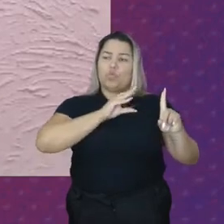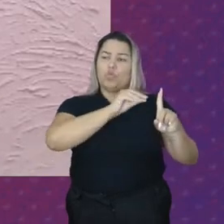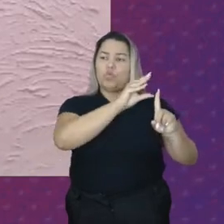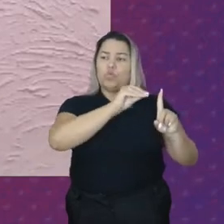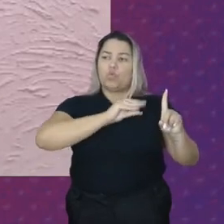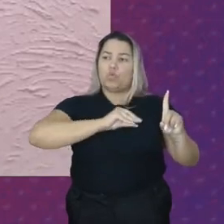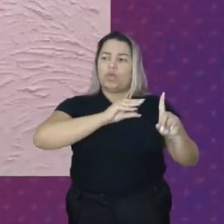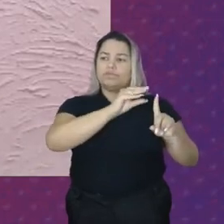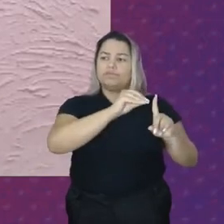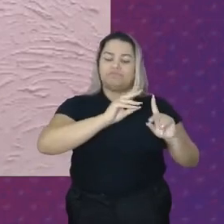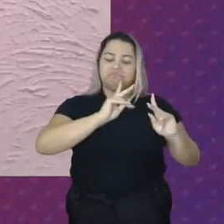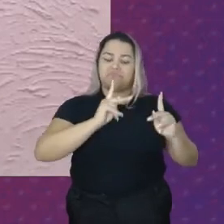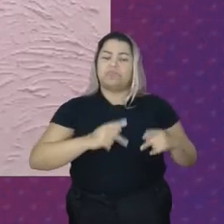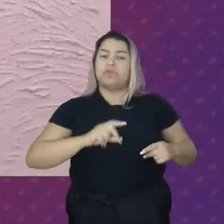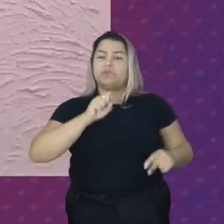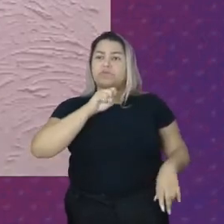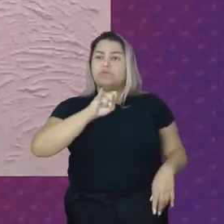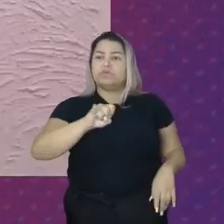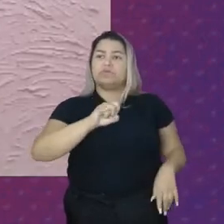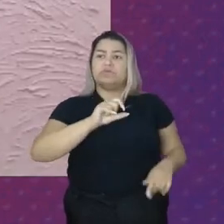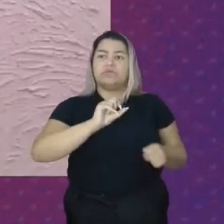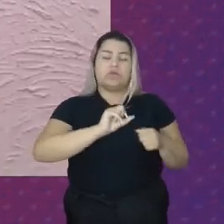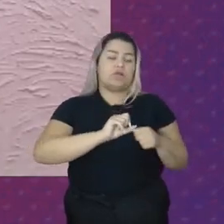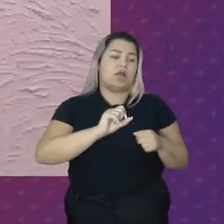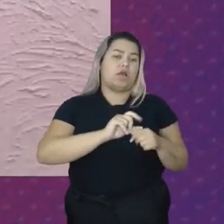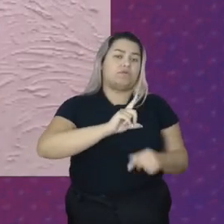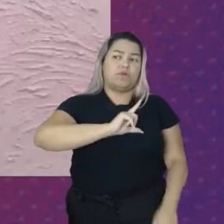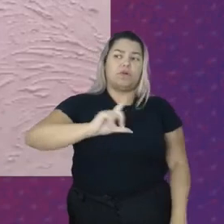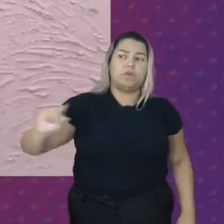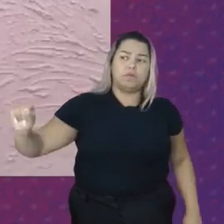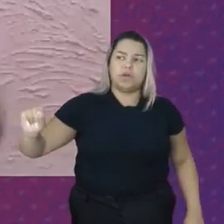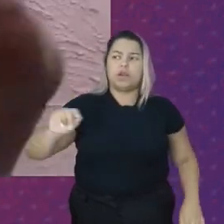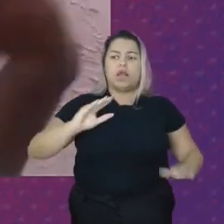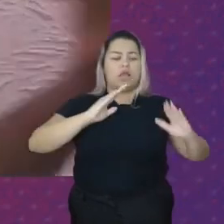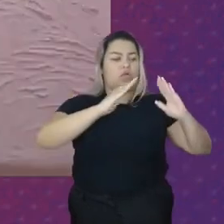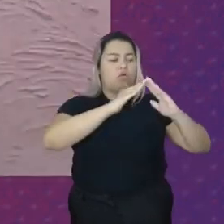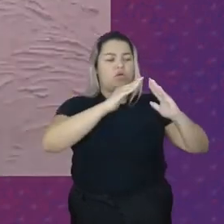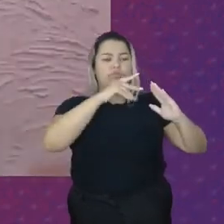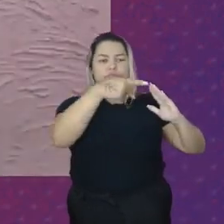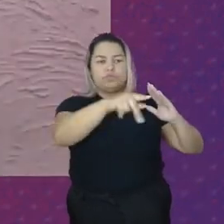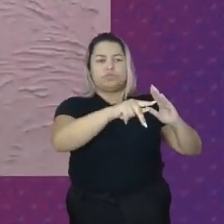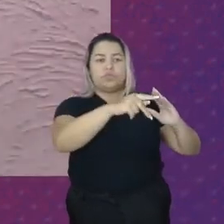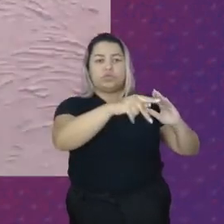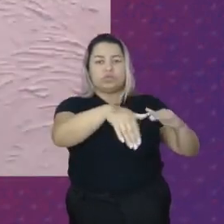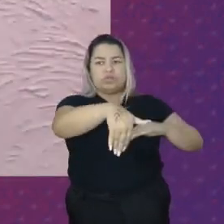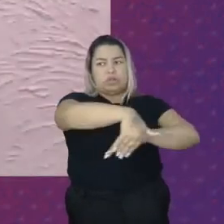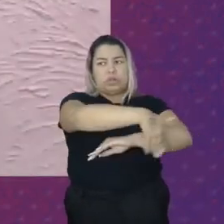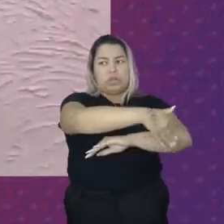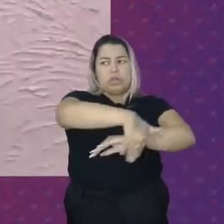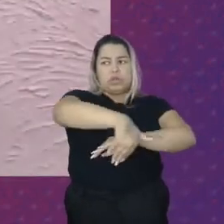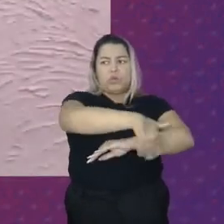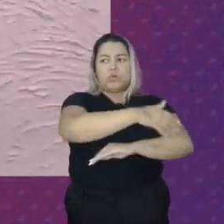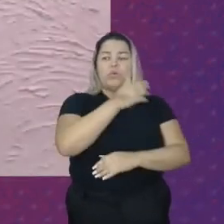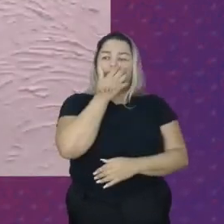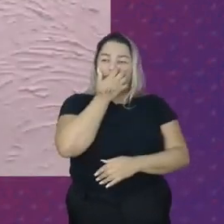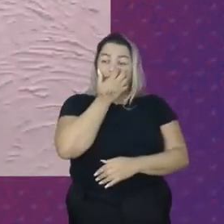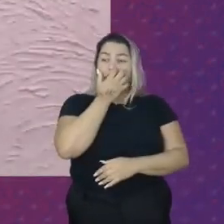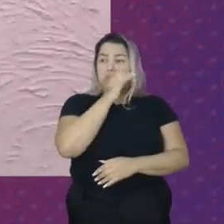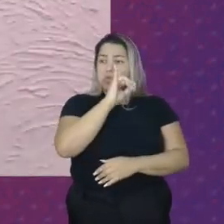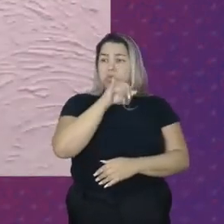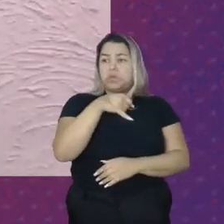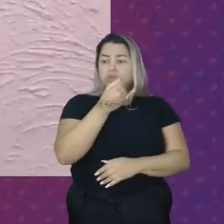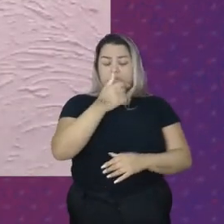não, se você não fica aqui, você vai estar na rua, você vai estar morando no relento. E, com isso, se aproveitando